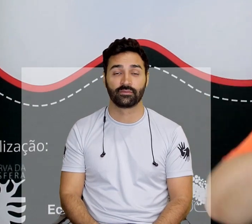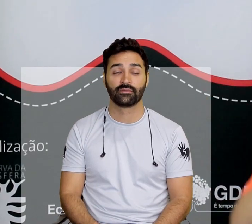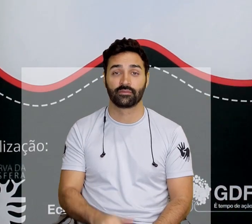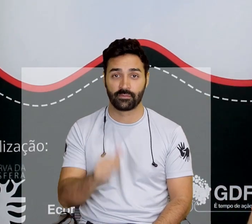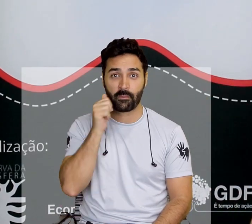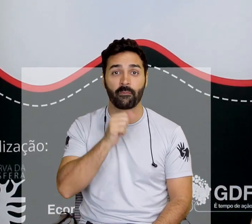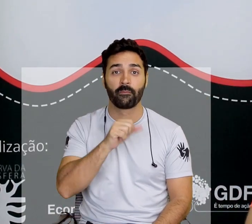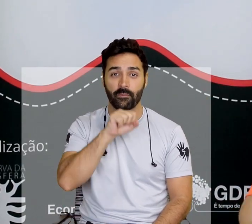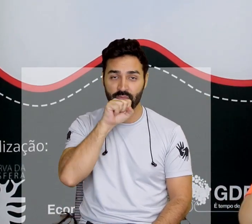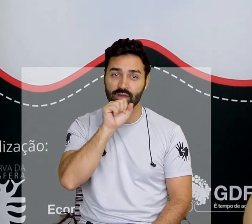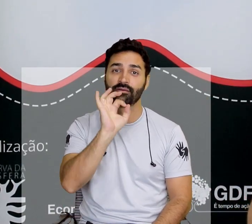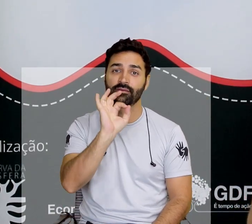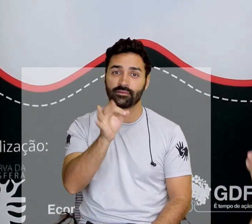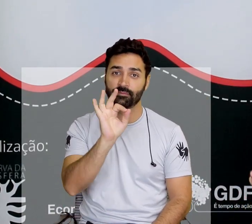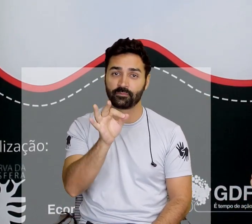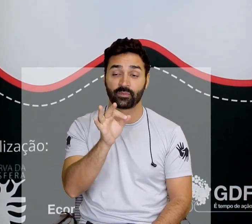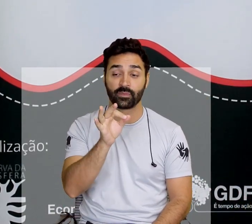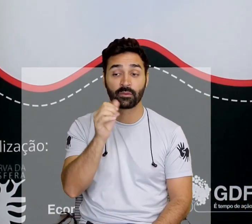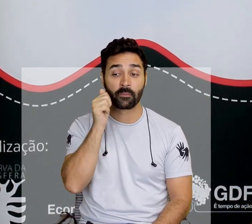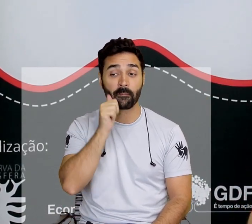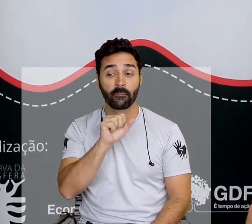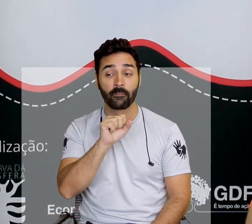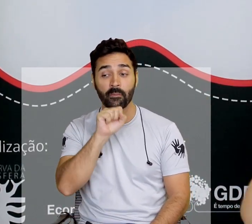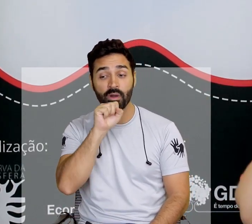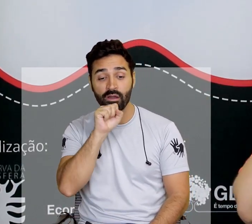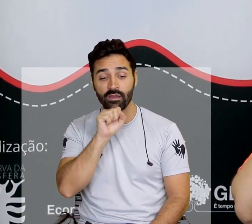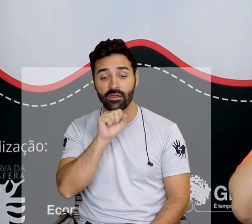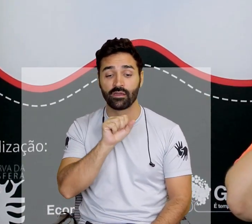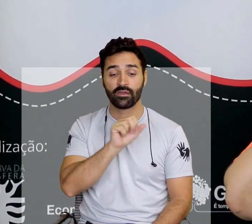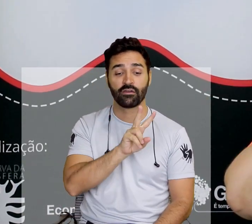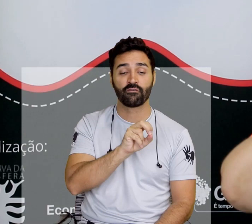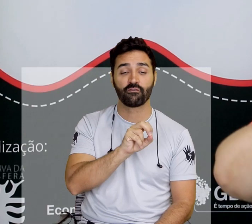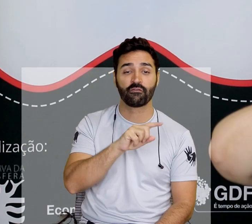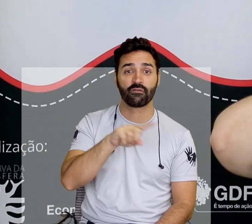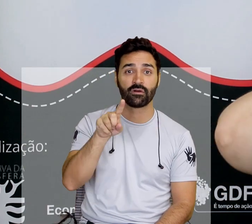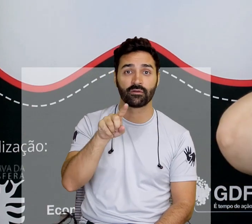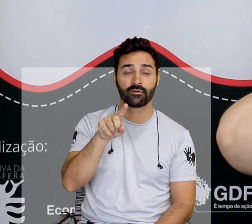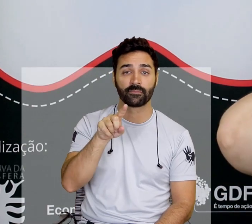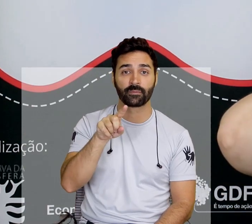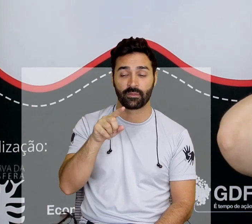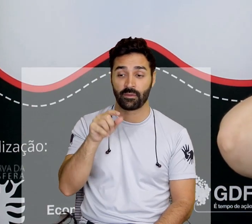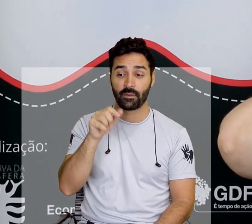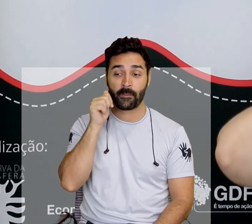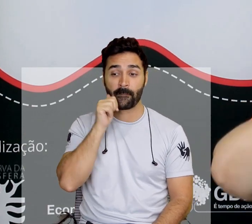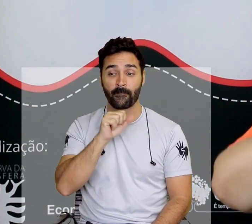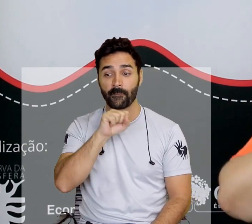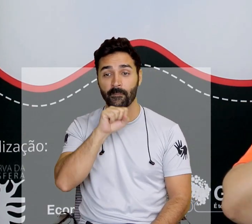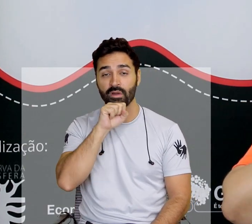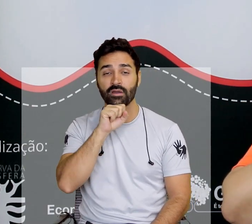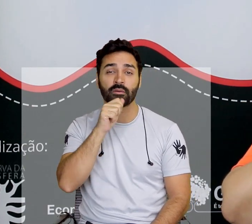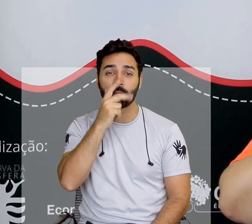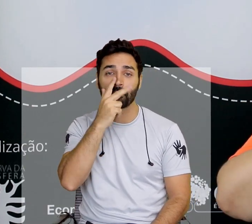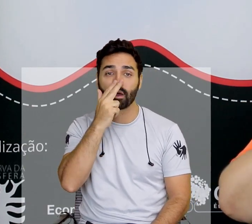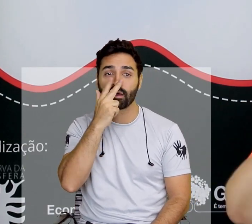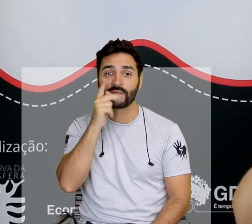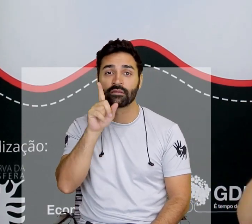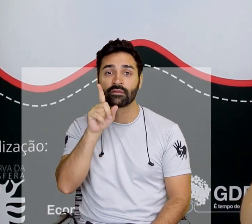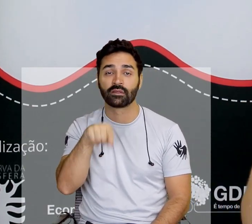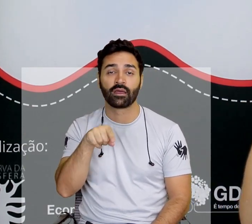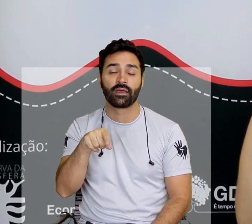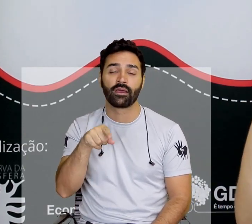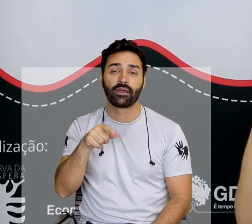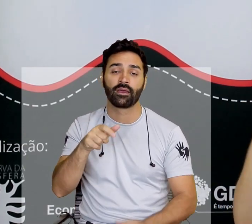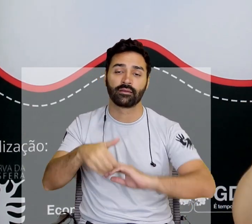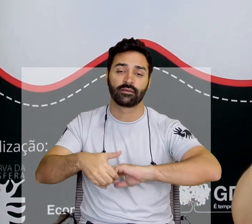Qual é a grande diferença do mãe e da avó? O sinal de mãe é como se a gente estivesse pedindo bênção, né? Que é quando a gente vai...